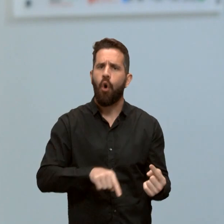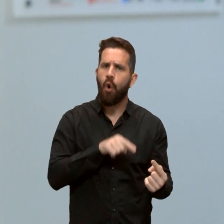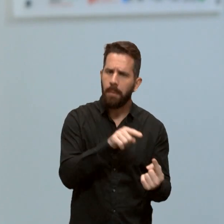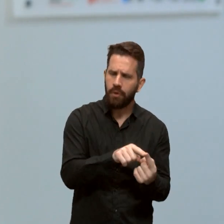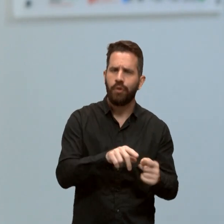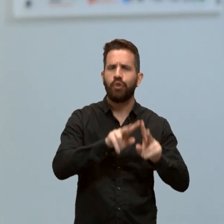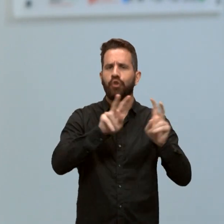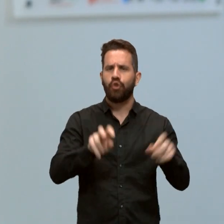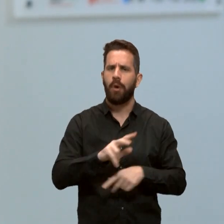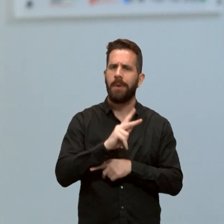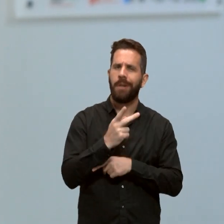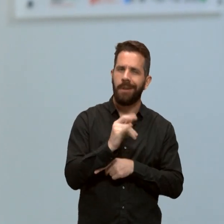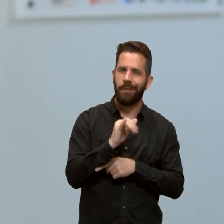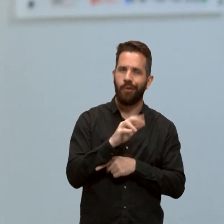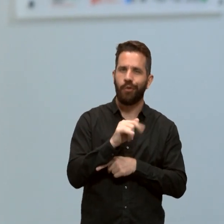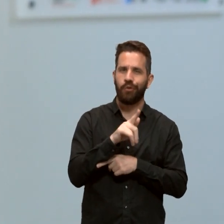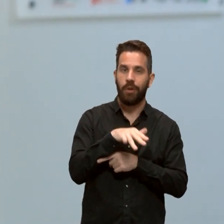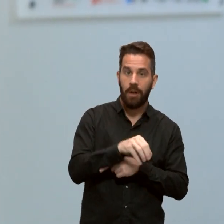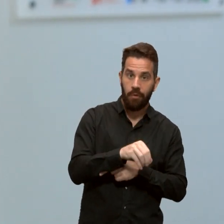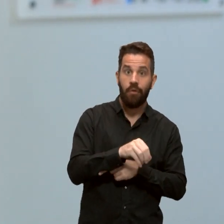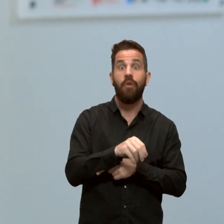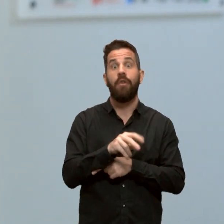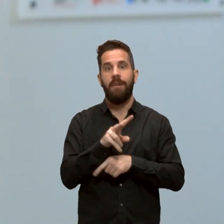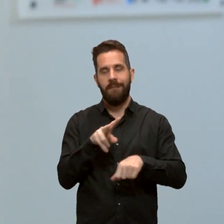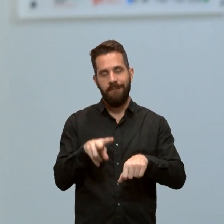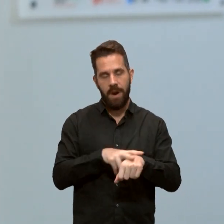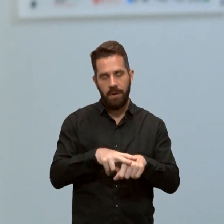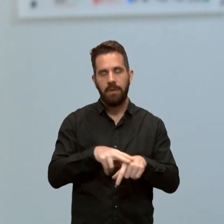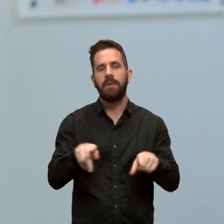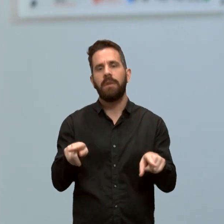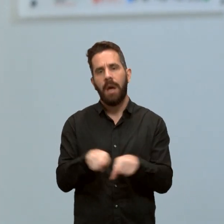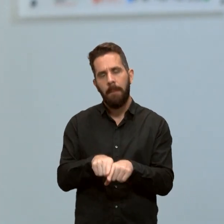do combustível sintético, né, para justamente você